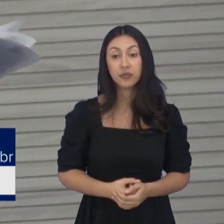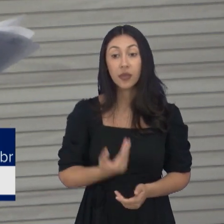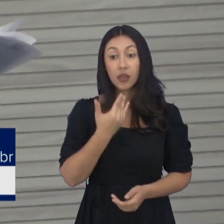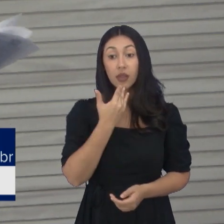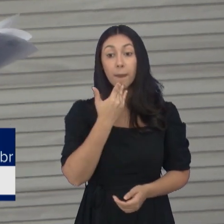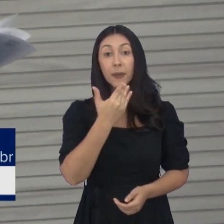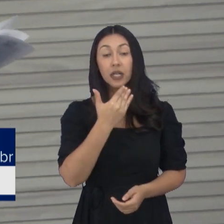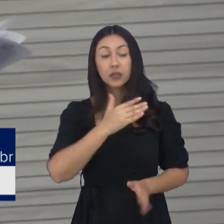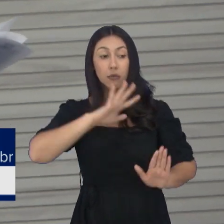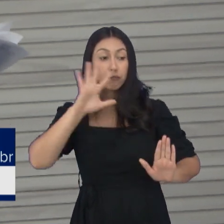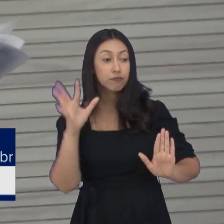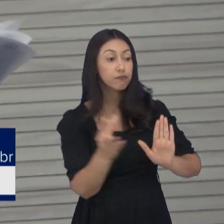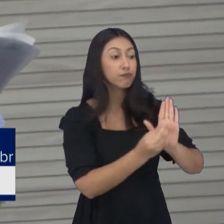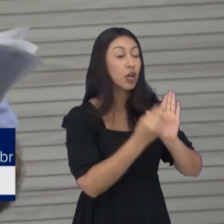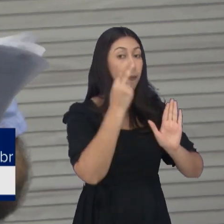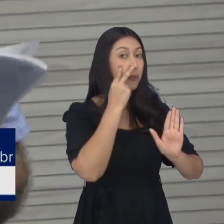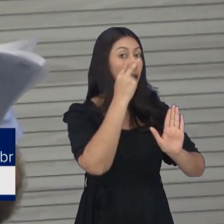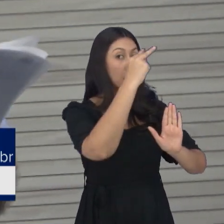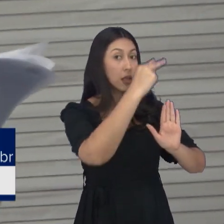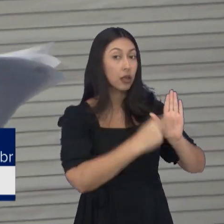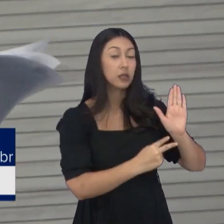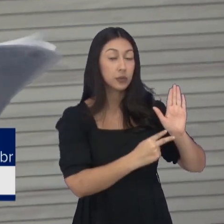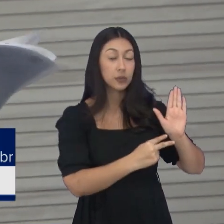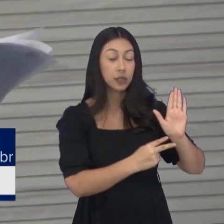Solicito inclusão para leitura, senhor presidente.